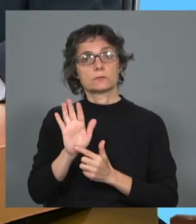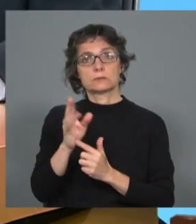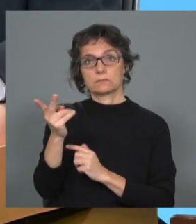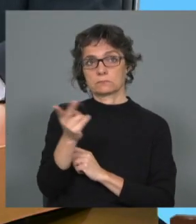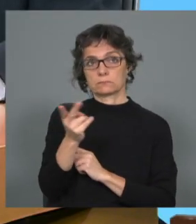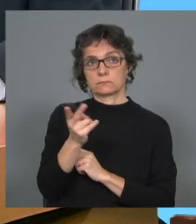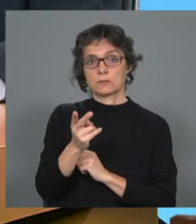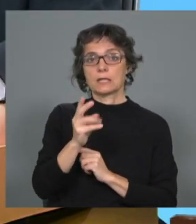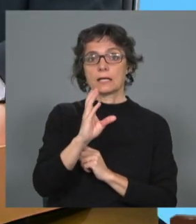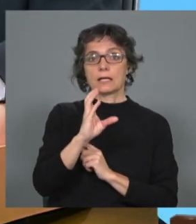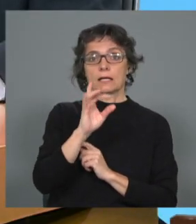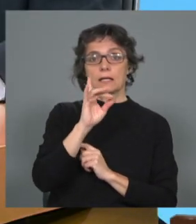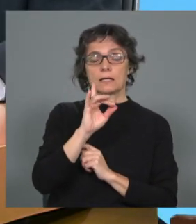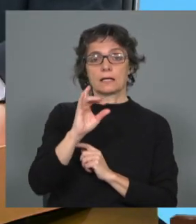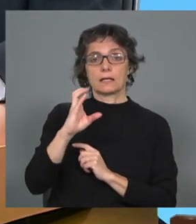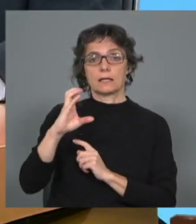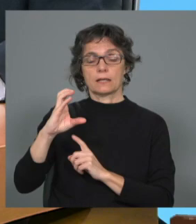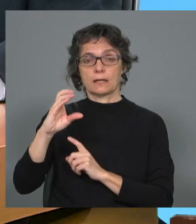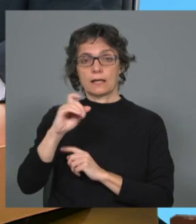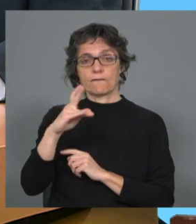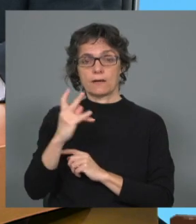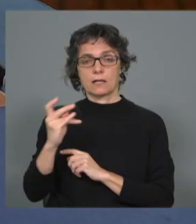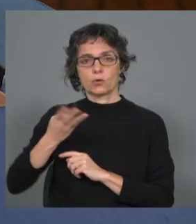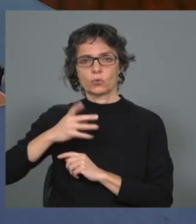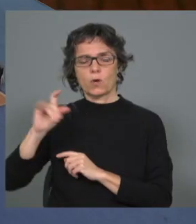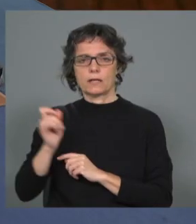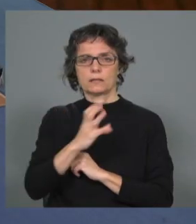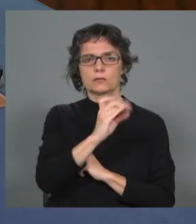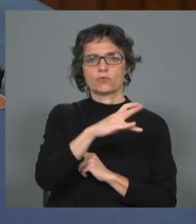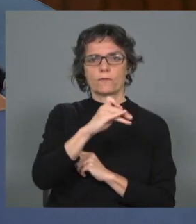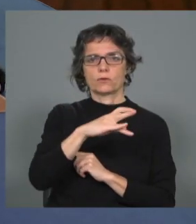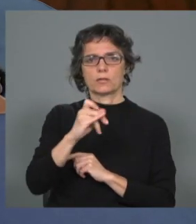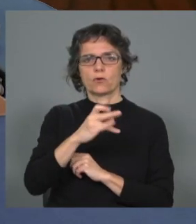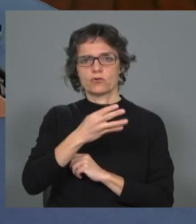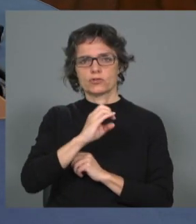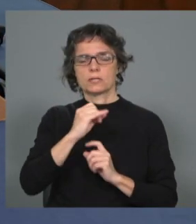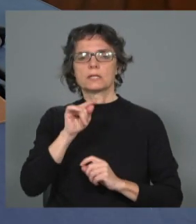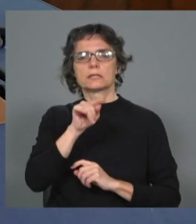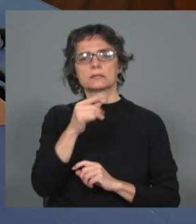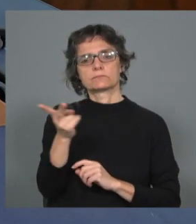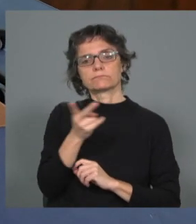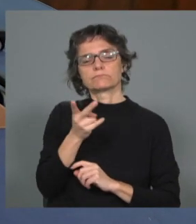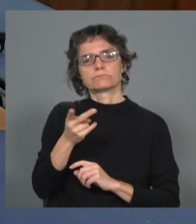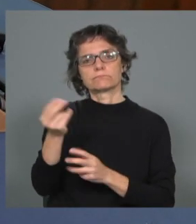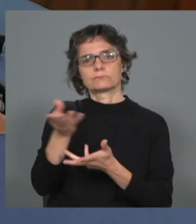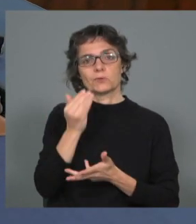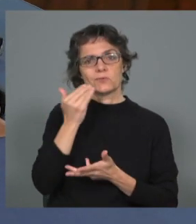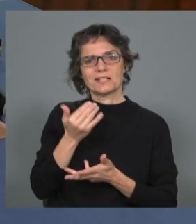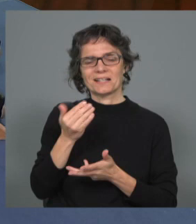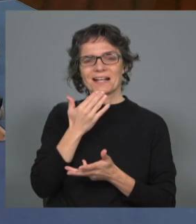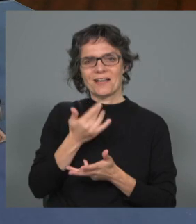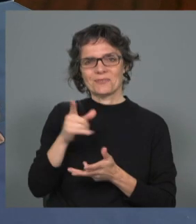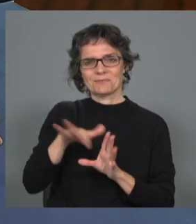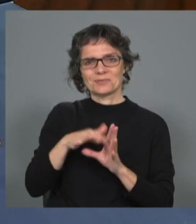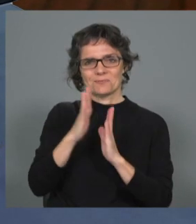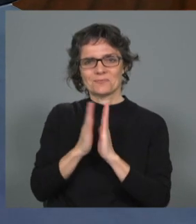João Virota Costa. Obrigado por estarem aqui entre nós no programa Eclésia. Voltamos